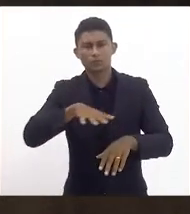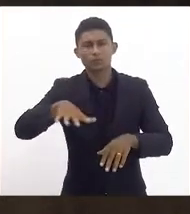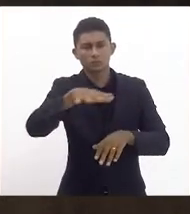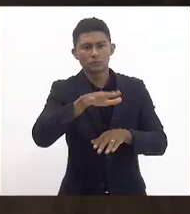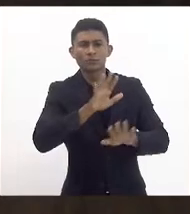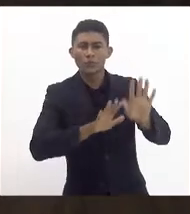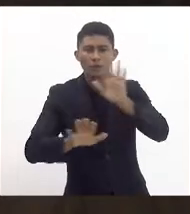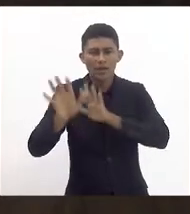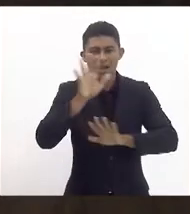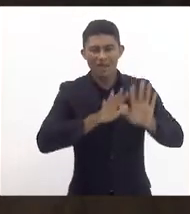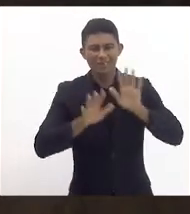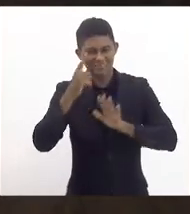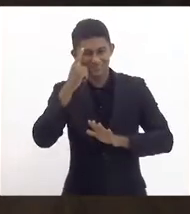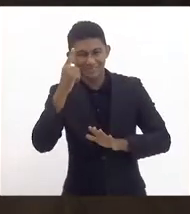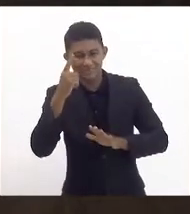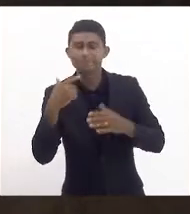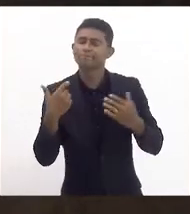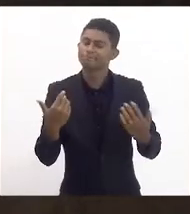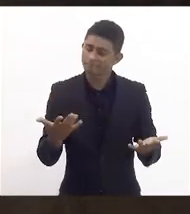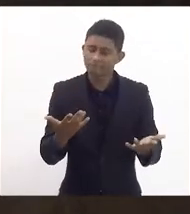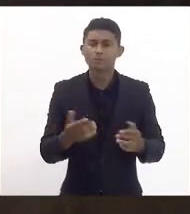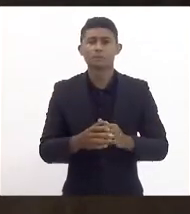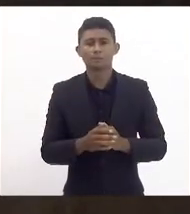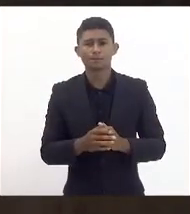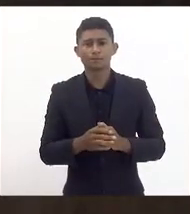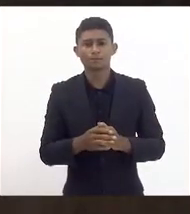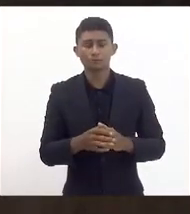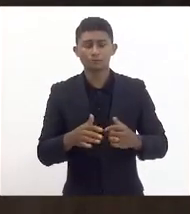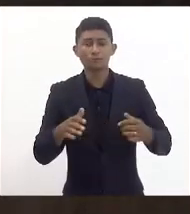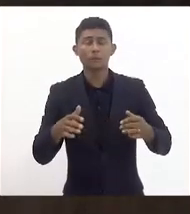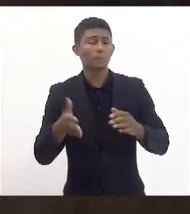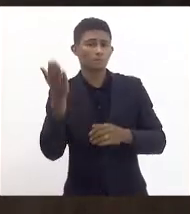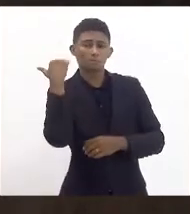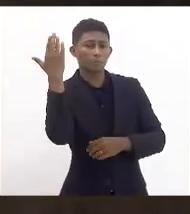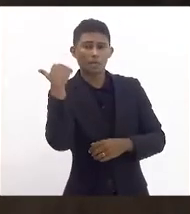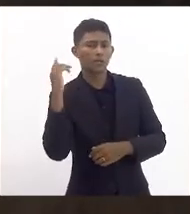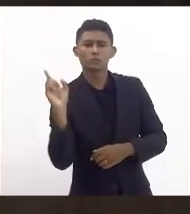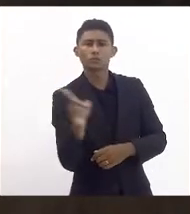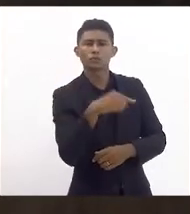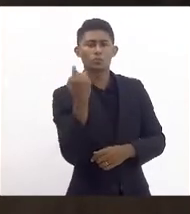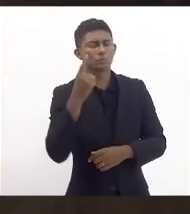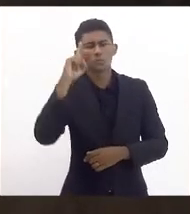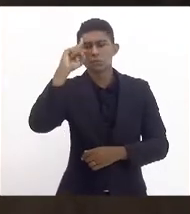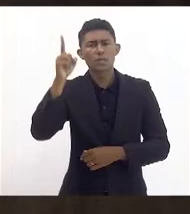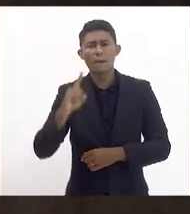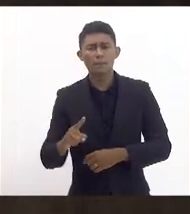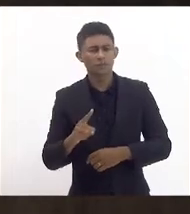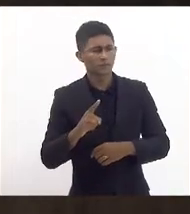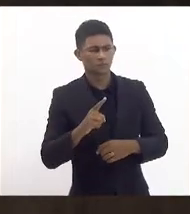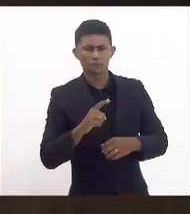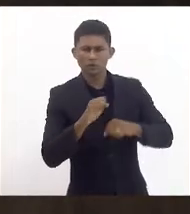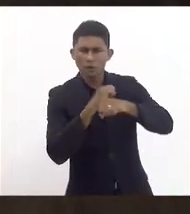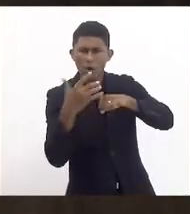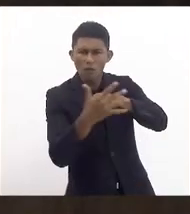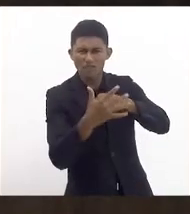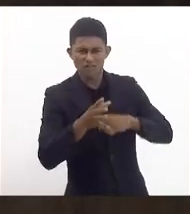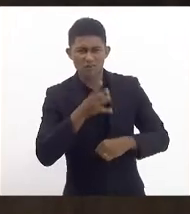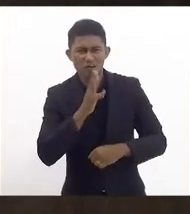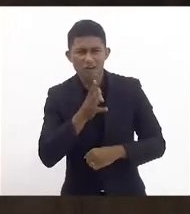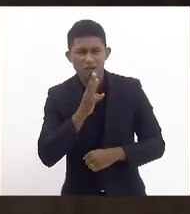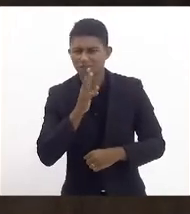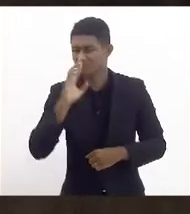em especial no momento onde nós não conhecíamos todo o processo, inclusive,